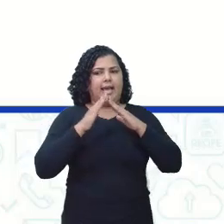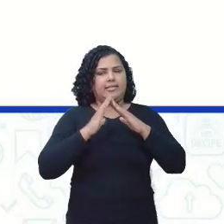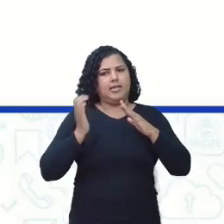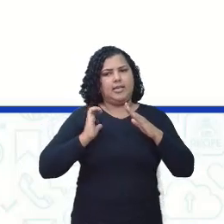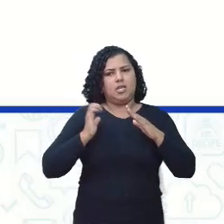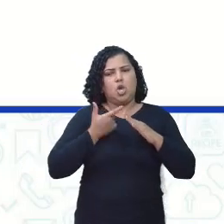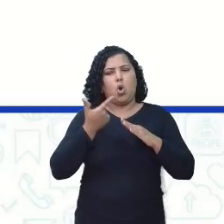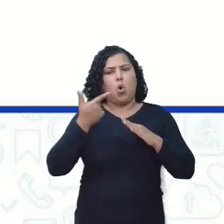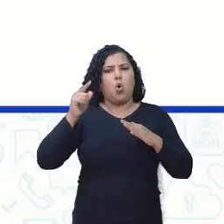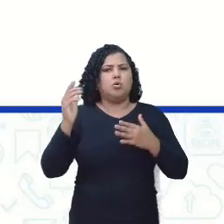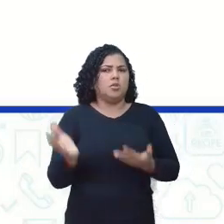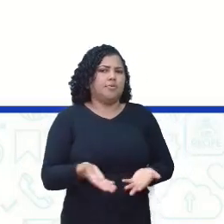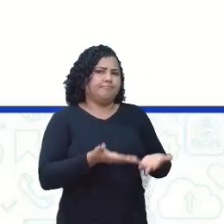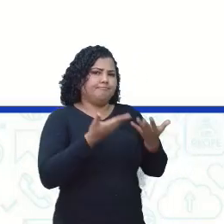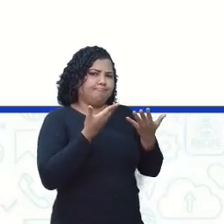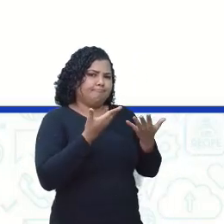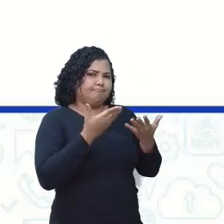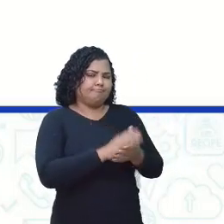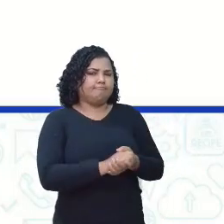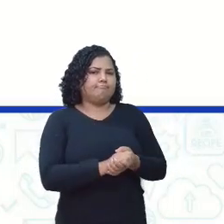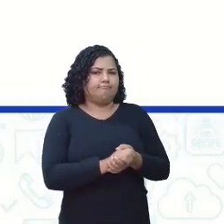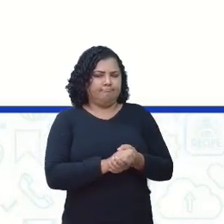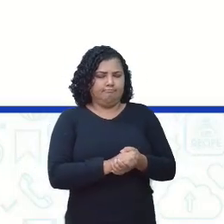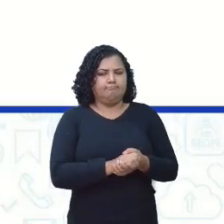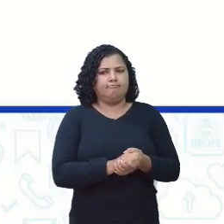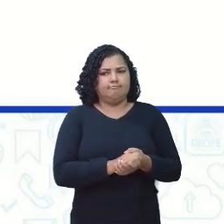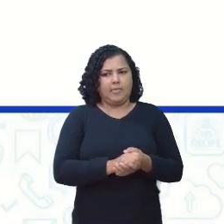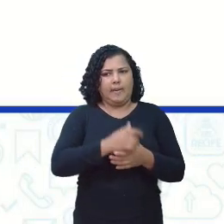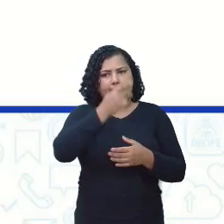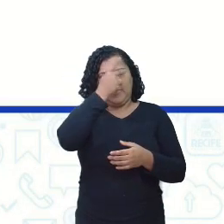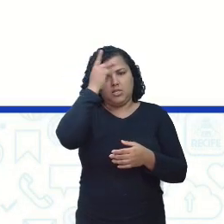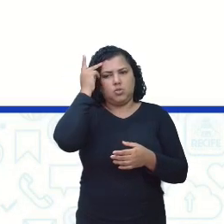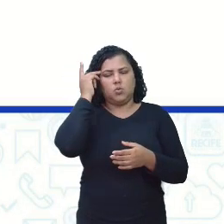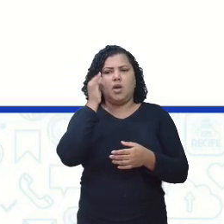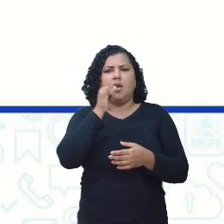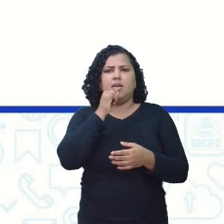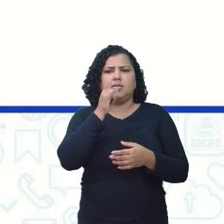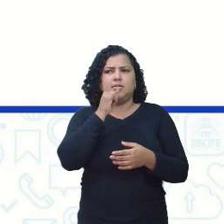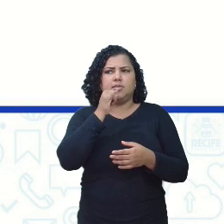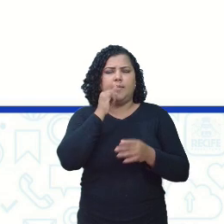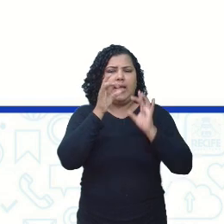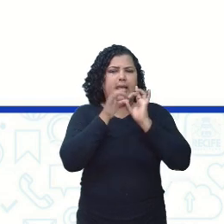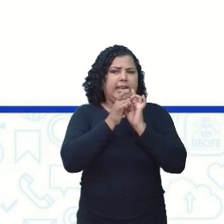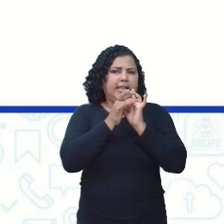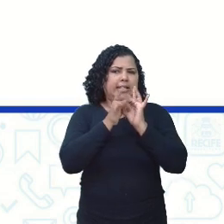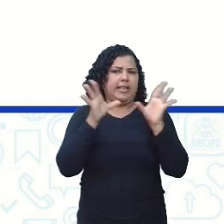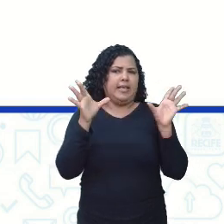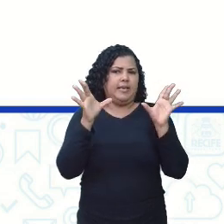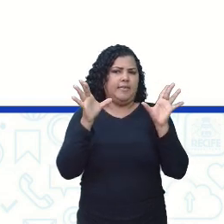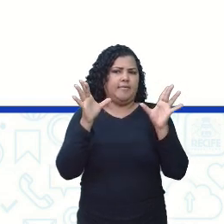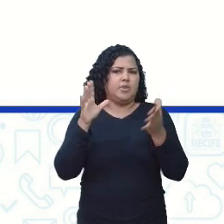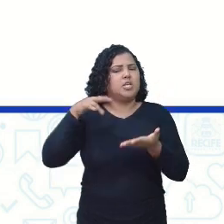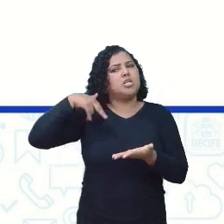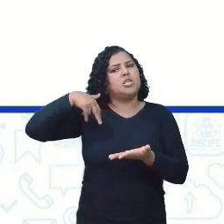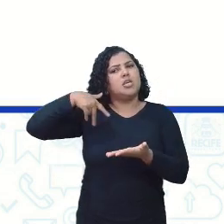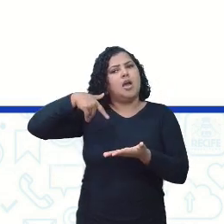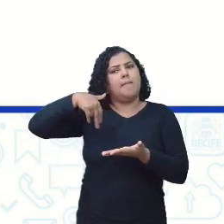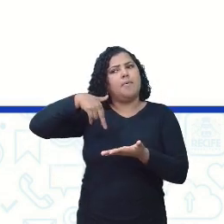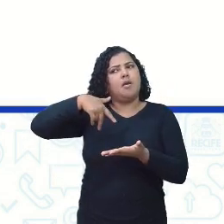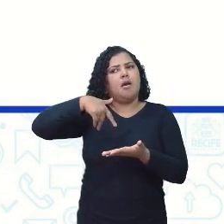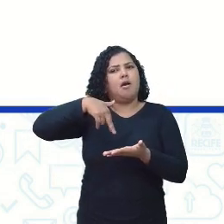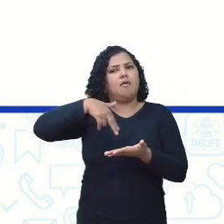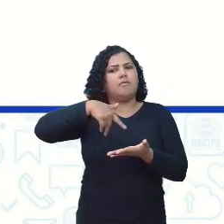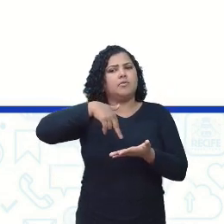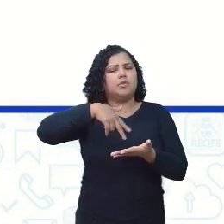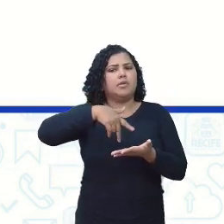outra imagem aqui são de carregadores, né? Então os sujeitos livres geralmente não caminhavam muito pela cidade, não, então era uma